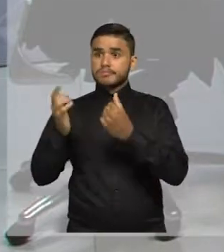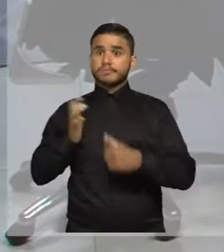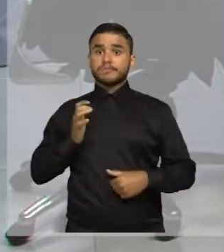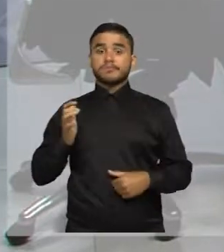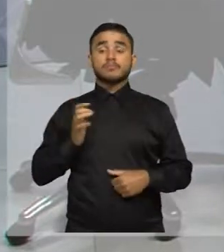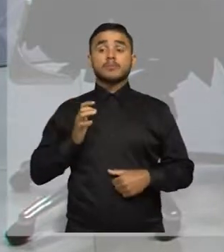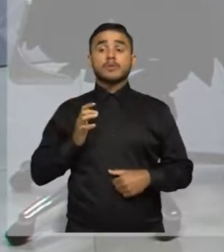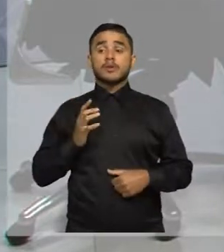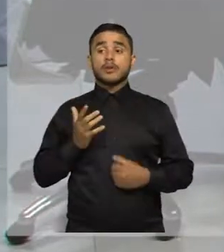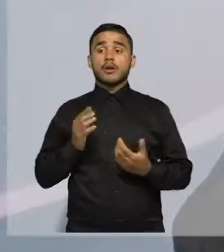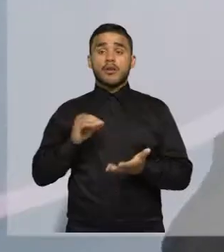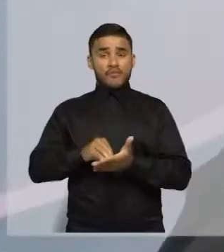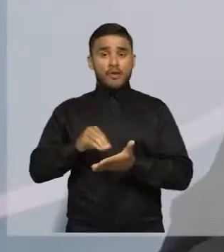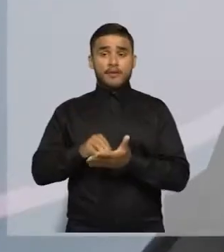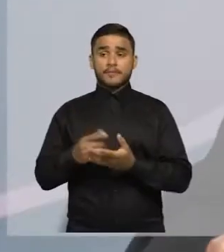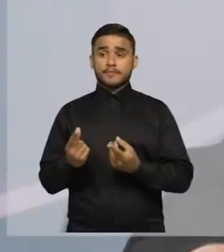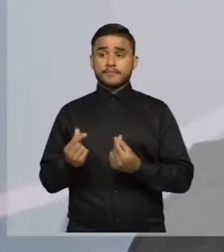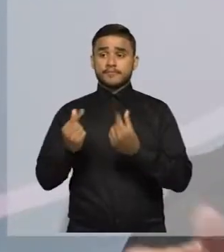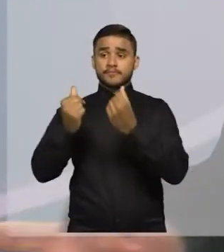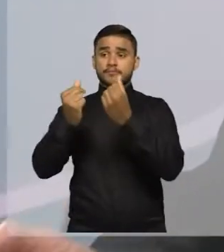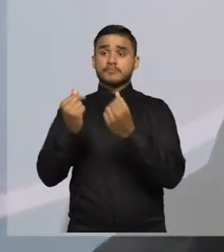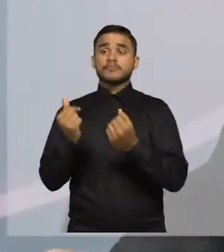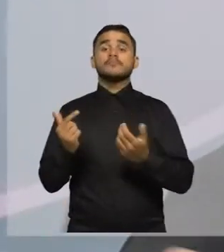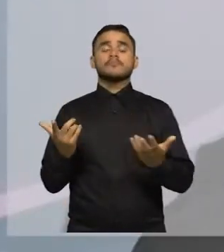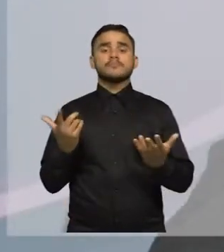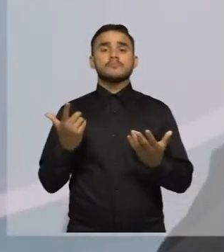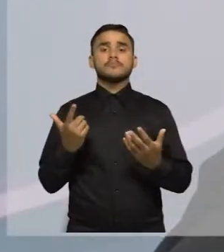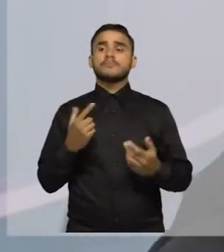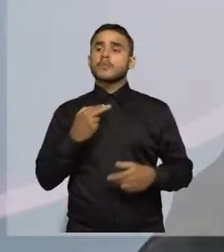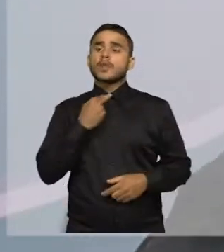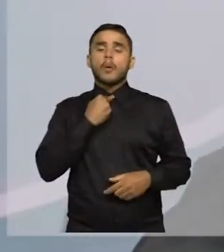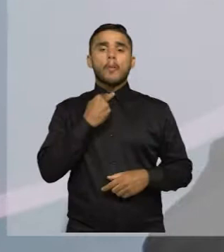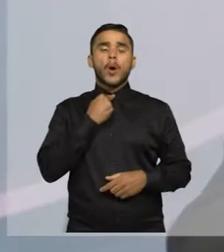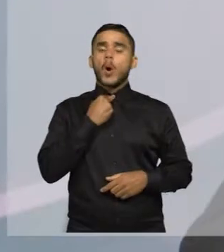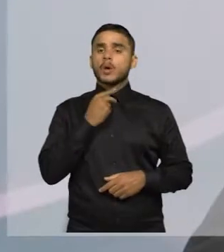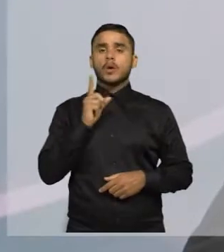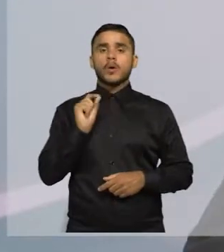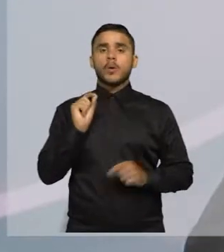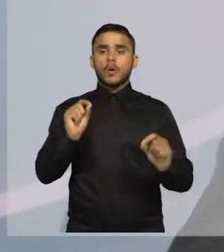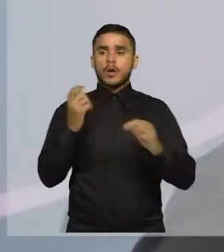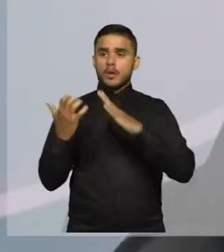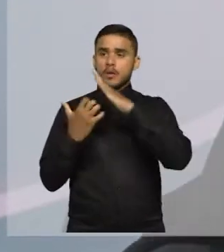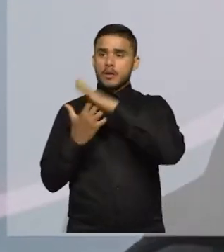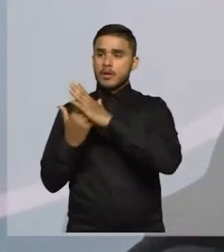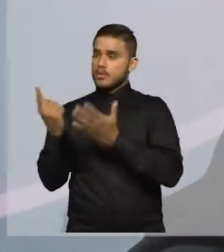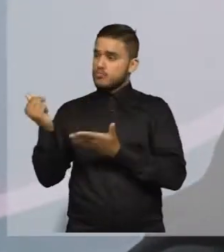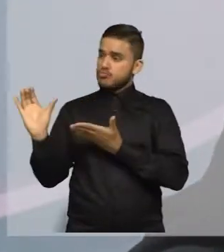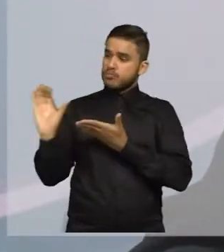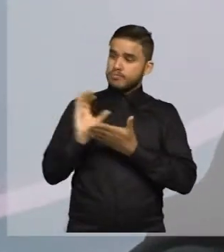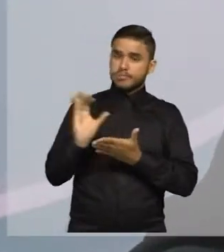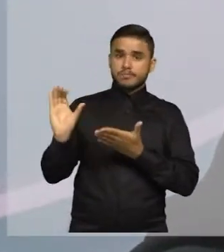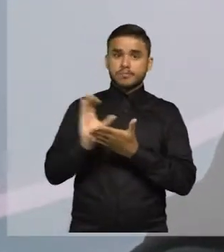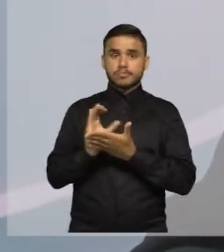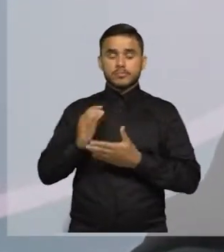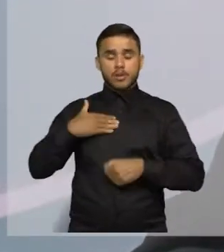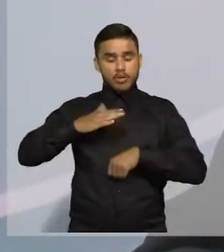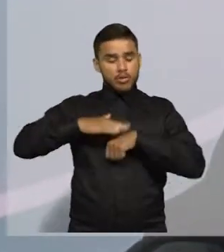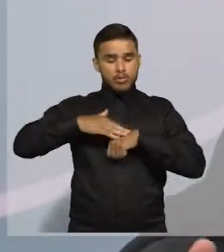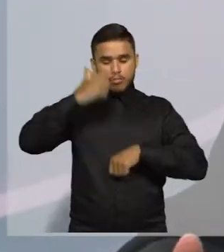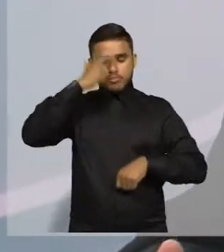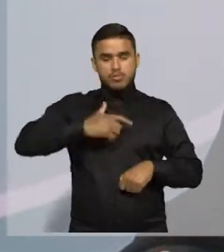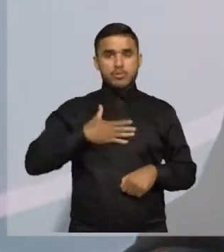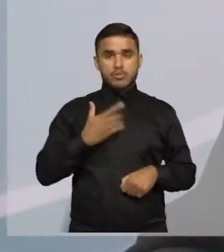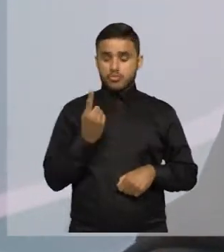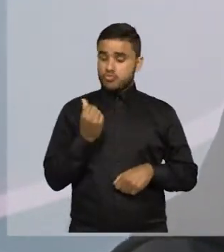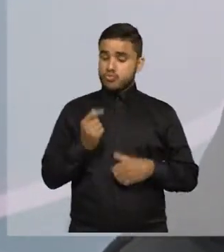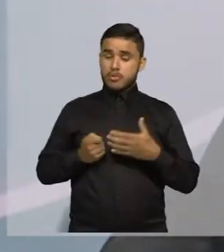milionários eleitos? Por conta da falta de verba de contribuição, a proibição de que empresas financiassem as campanhas. Então,